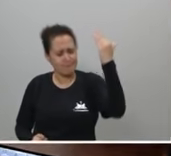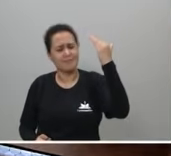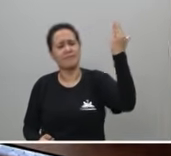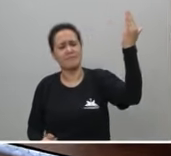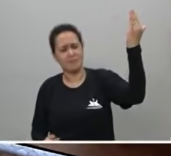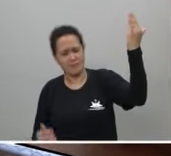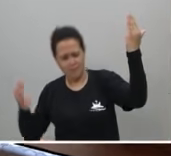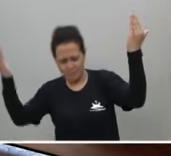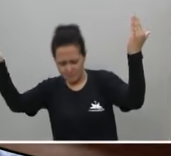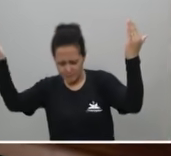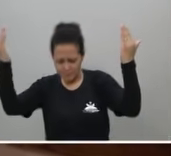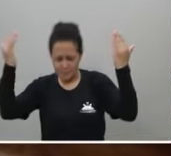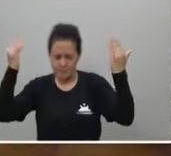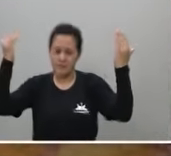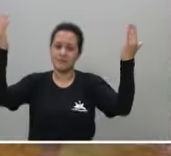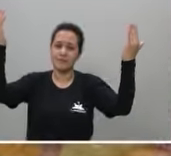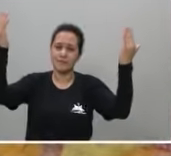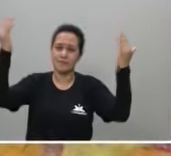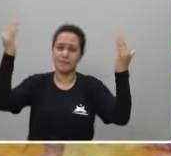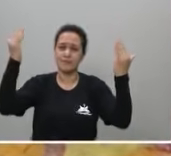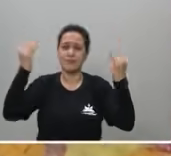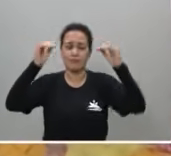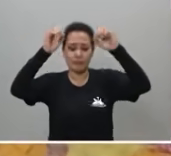vem, vem